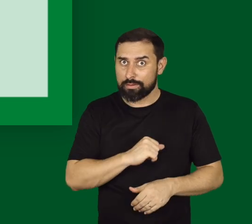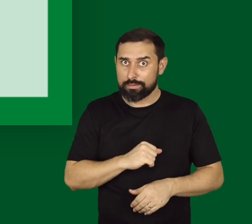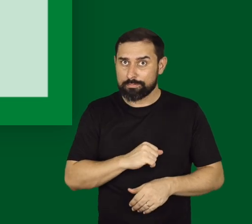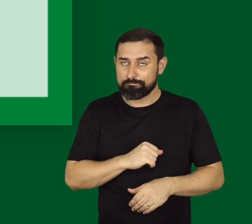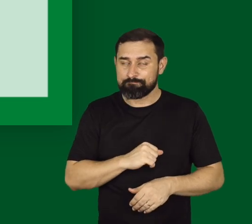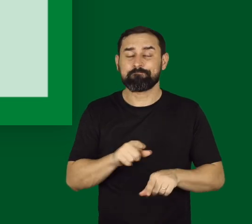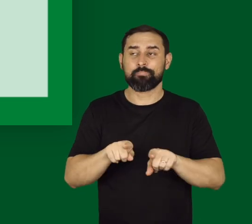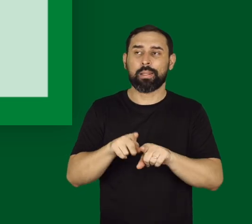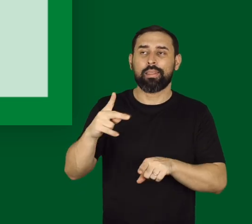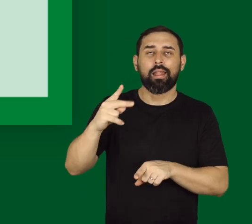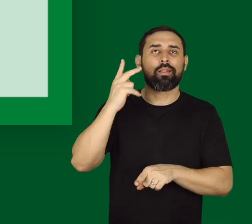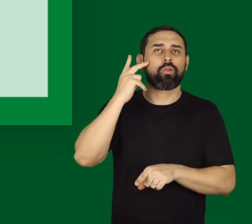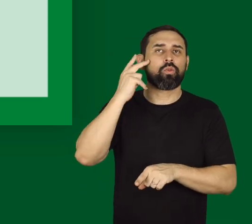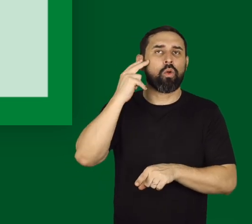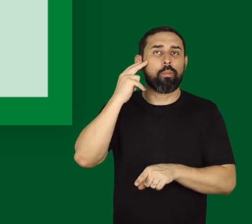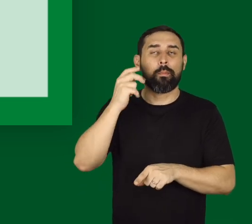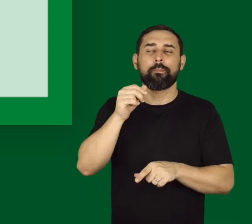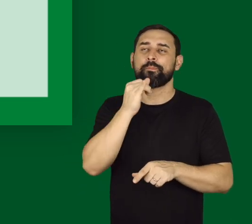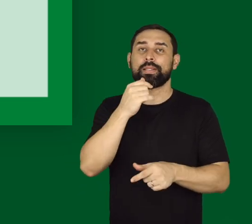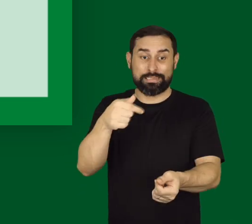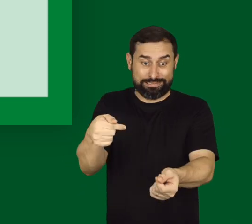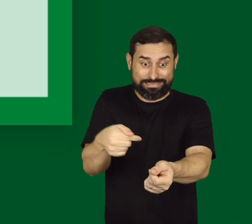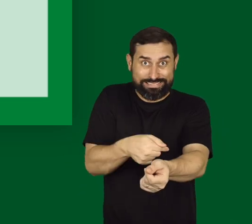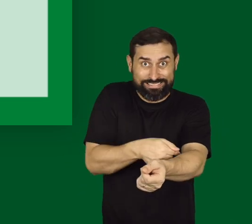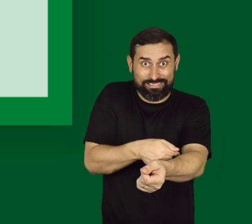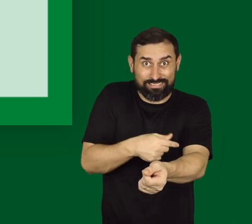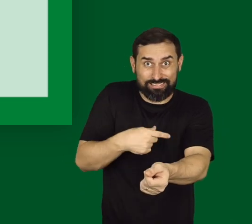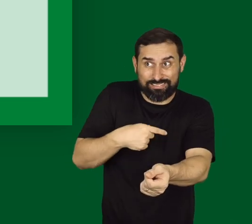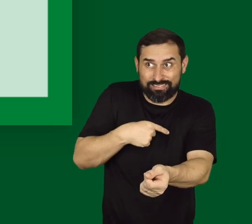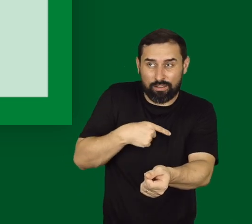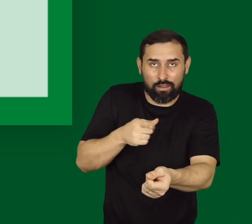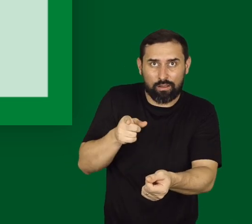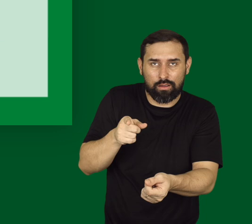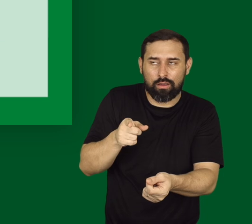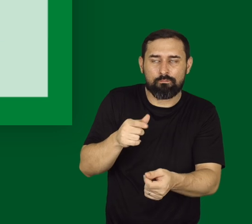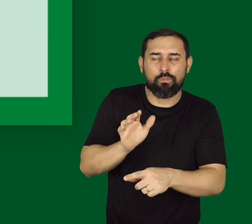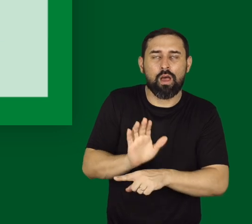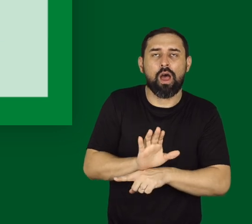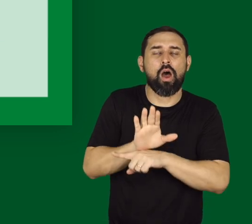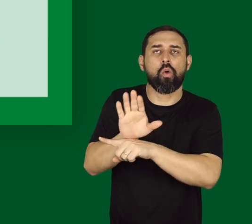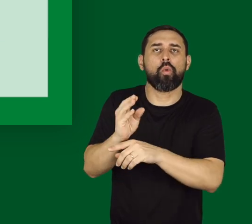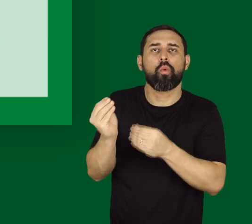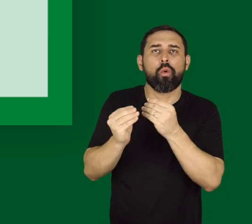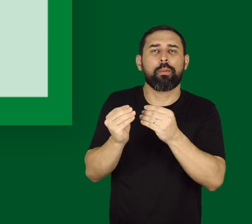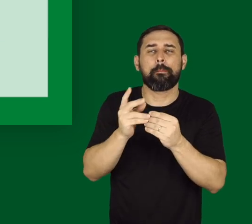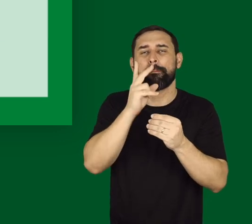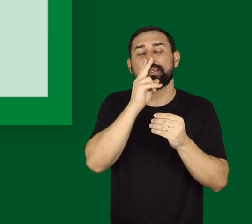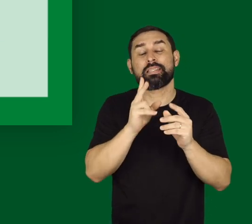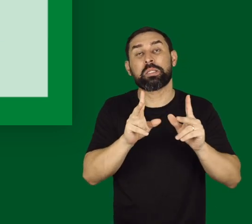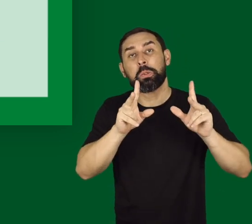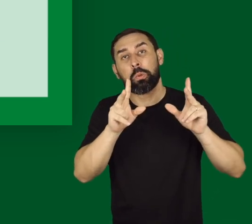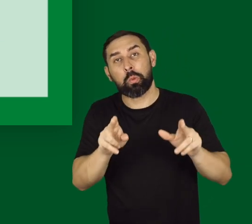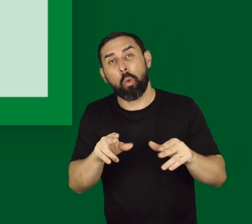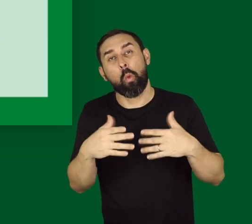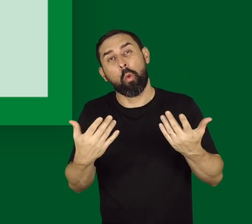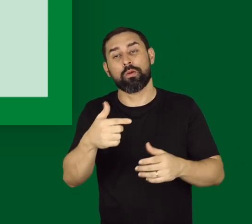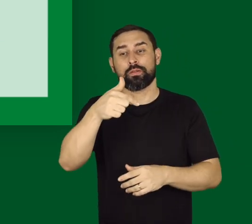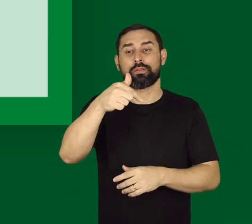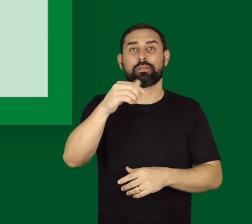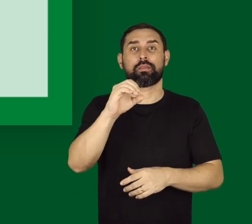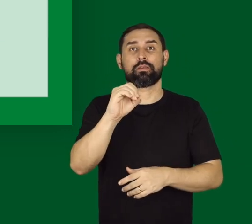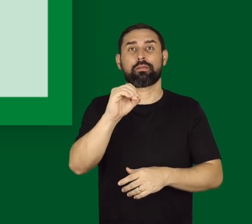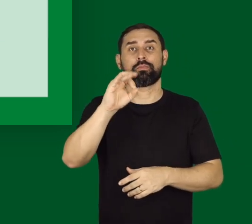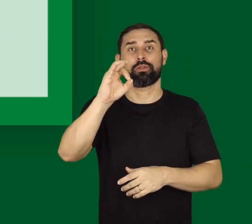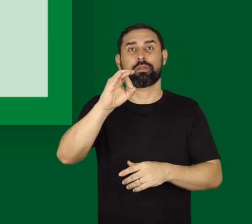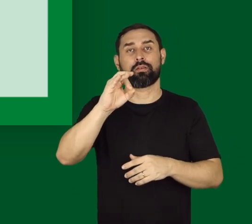normal para a idade. Se você estiver fazendo a medição da saturação venosa central, a nossa meta